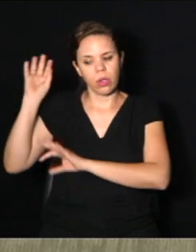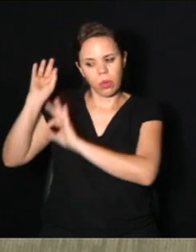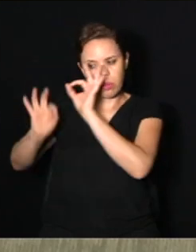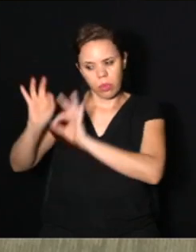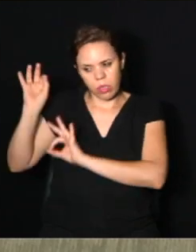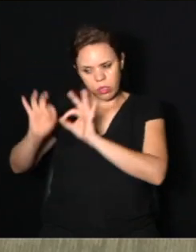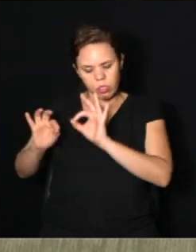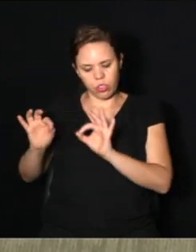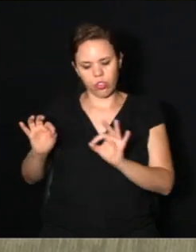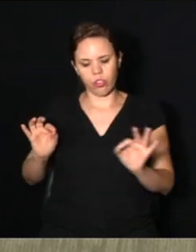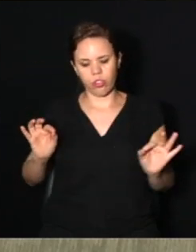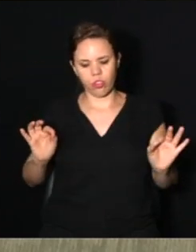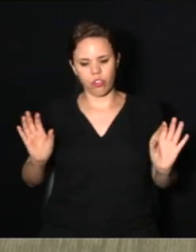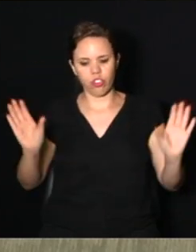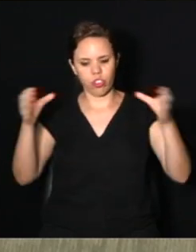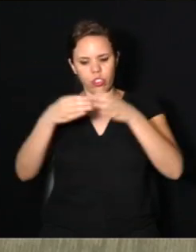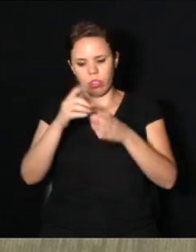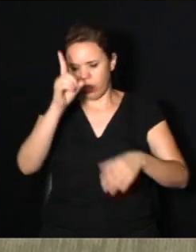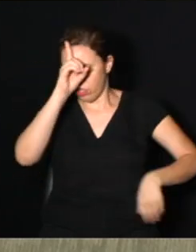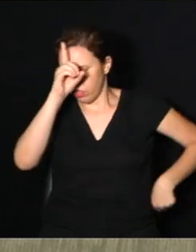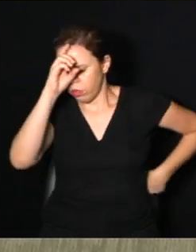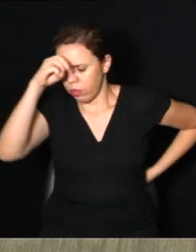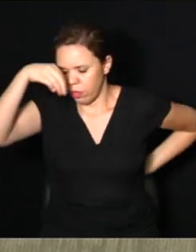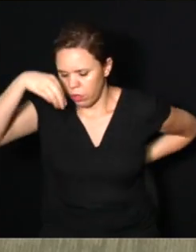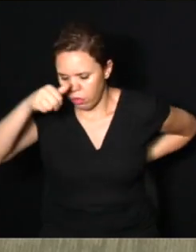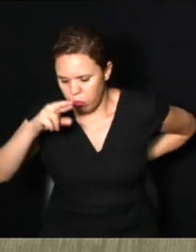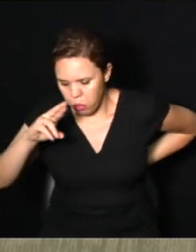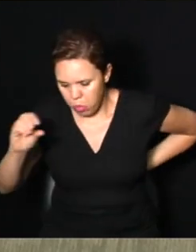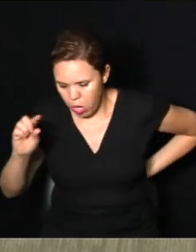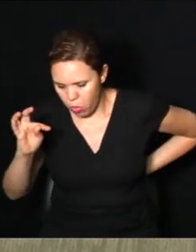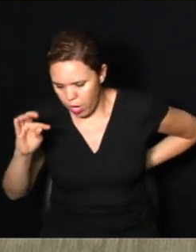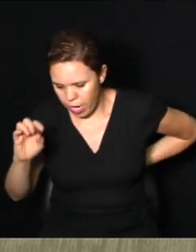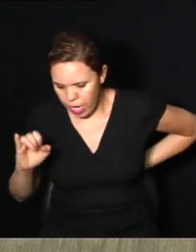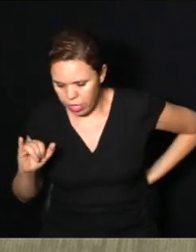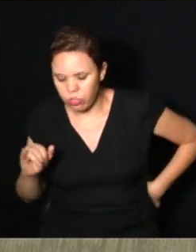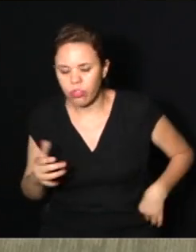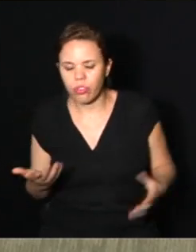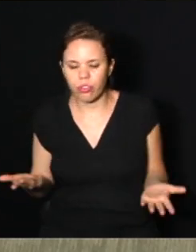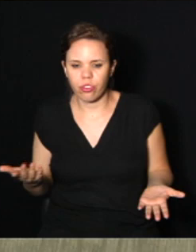da Rede Mário Gatti de finalizar esse